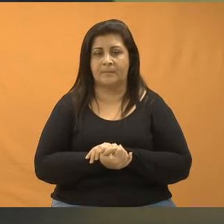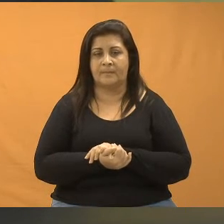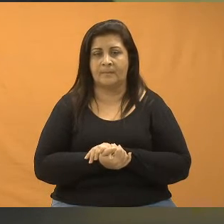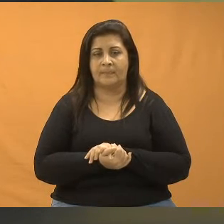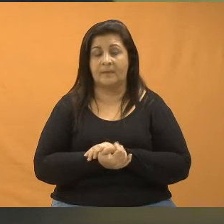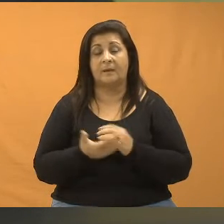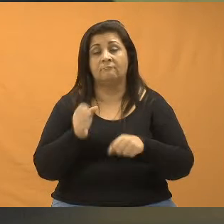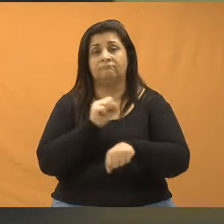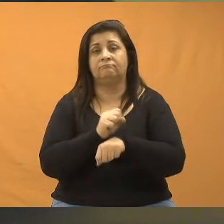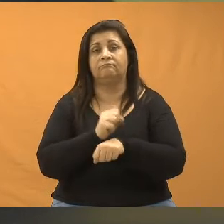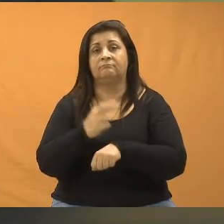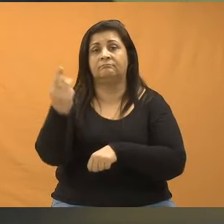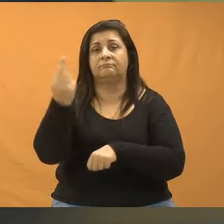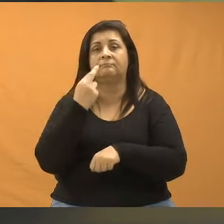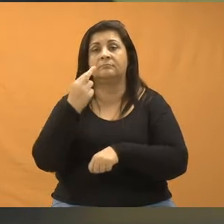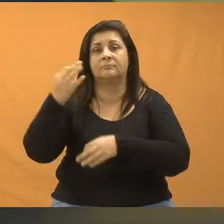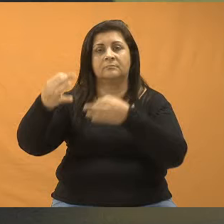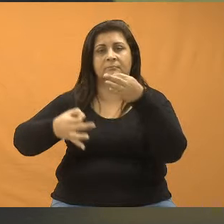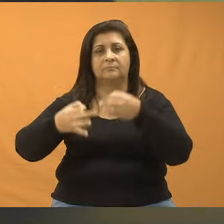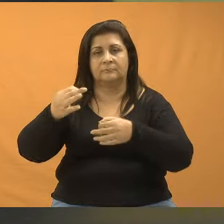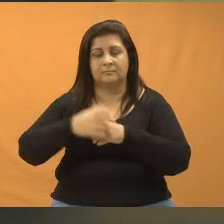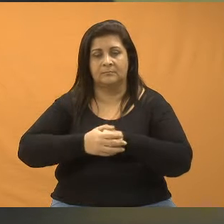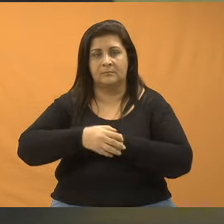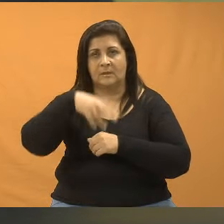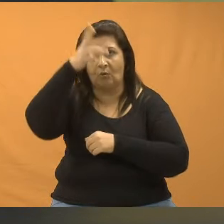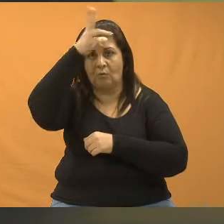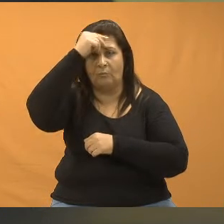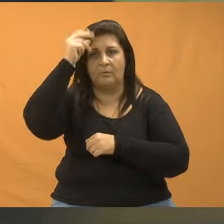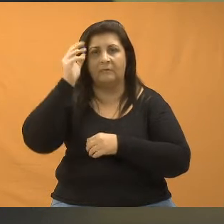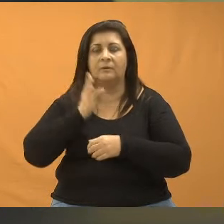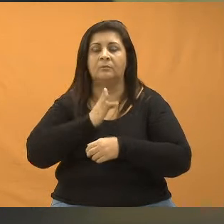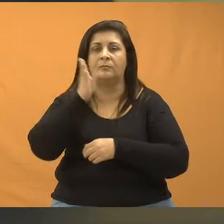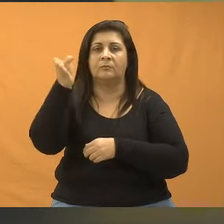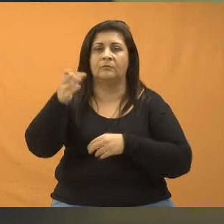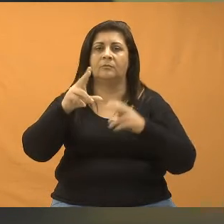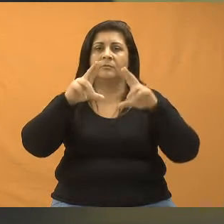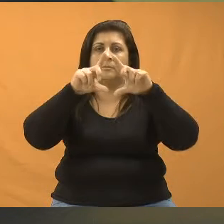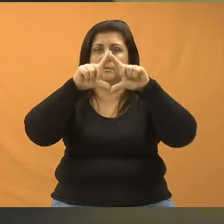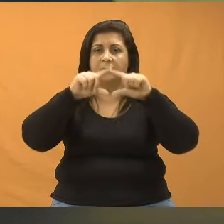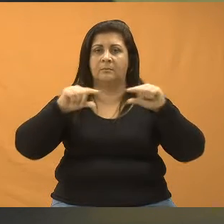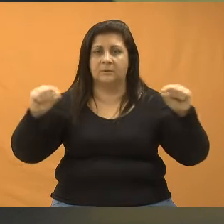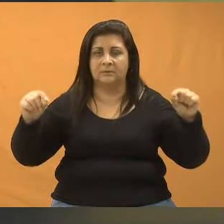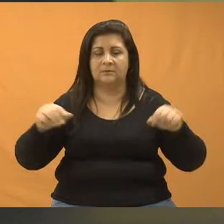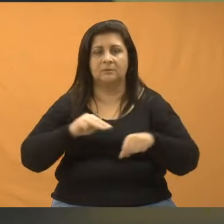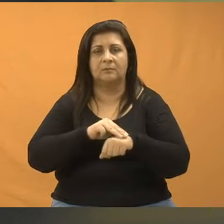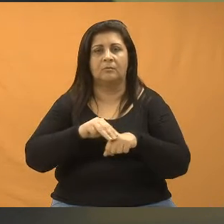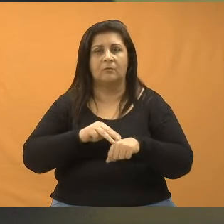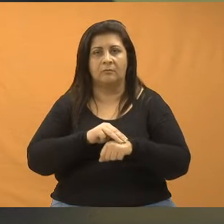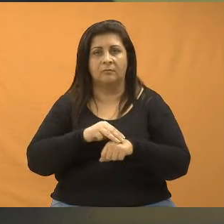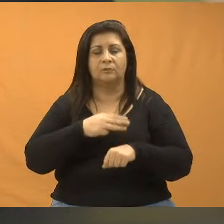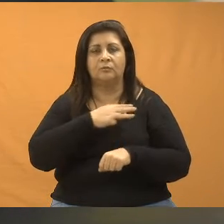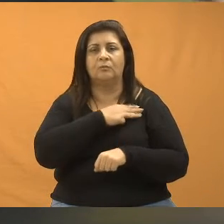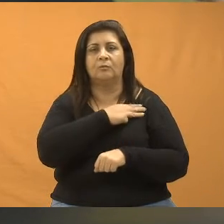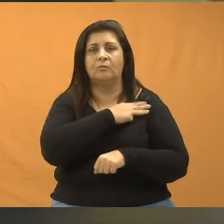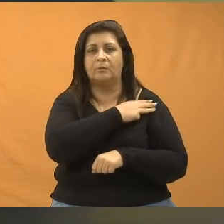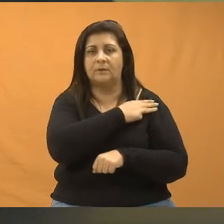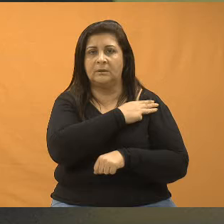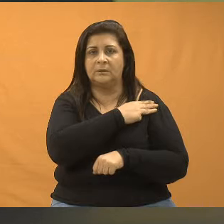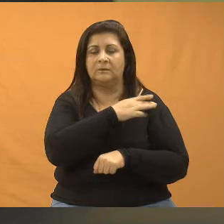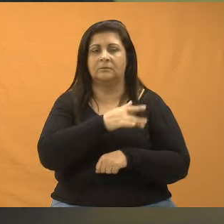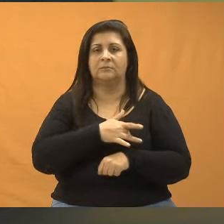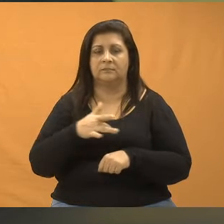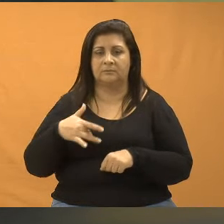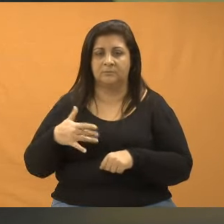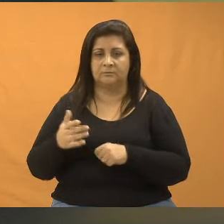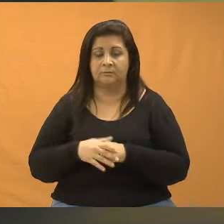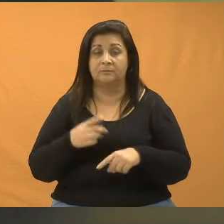decisão judicial, né? O prefeito esteve em Brasília recentemente, conversou com o ministro da Saúde para que, porque